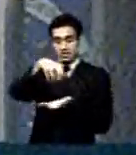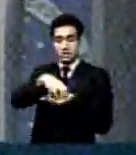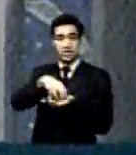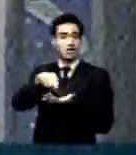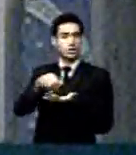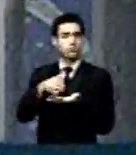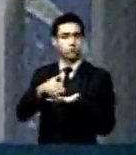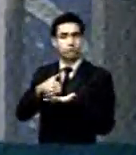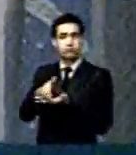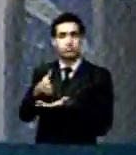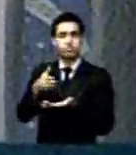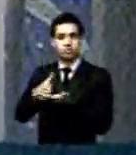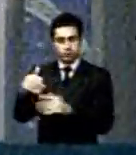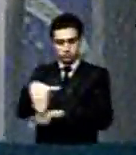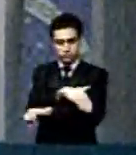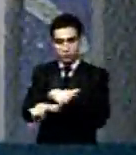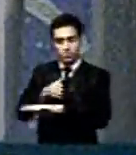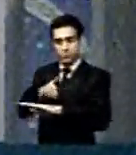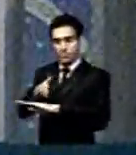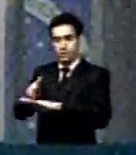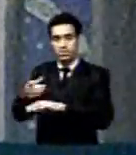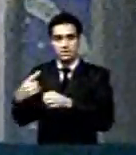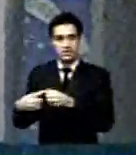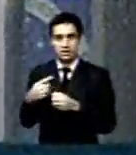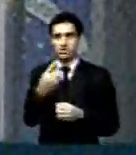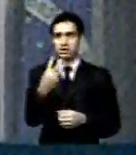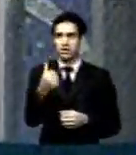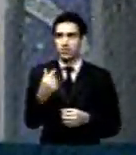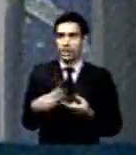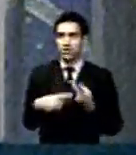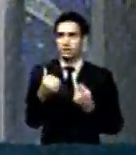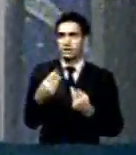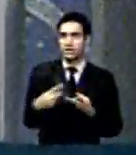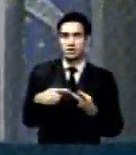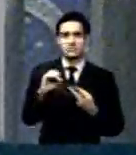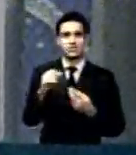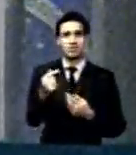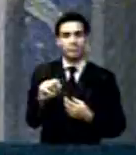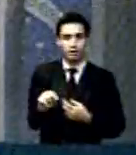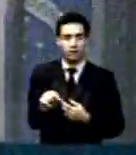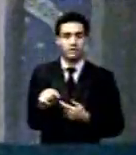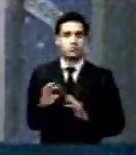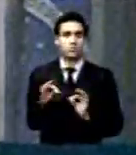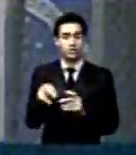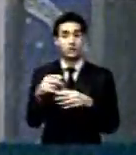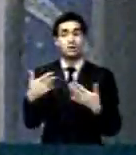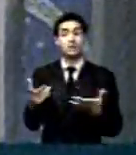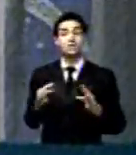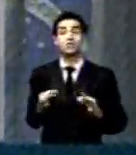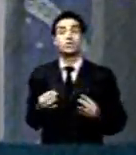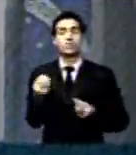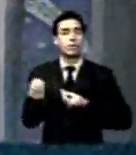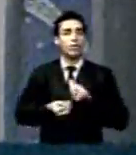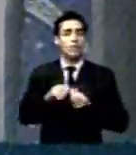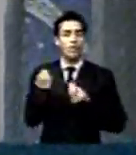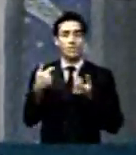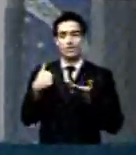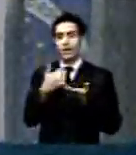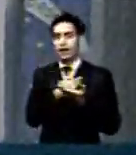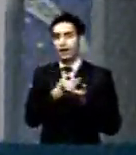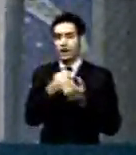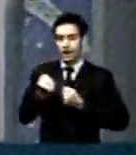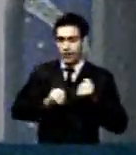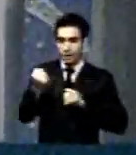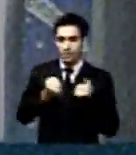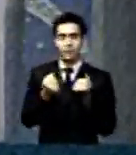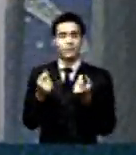várias cidades, essas BRs, a BR-364, 163, 070, e todo o fluxo de veículos e toda